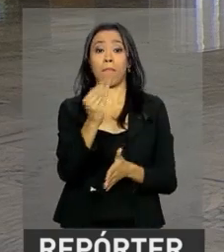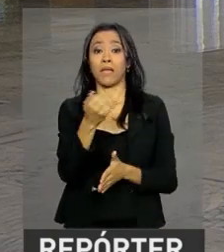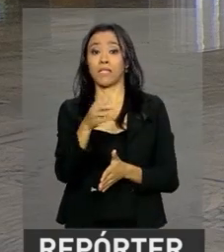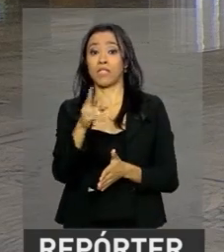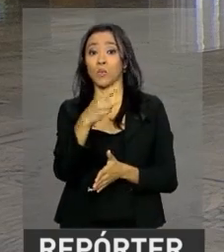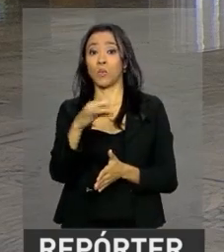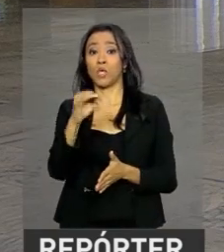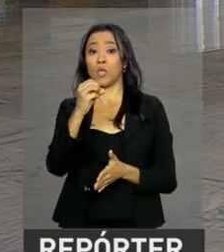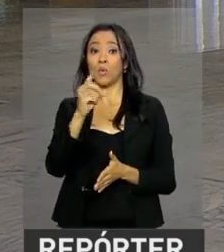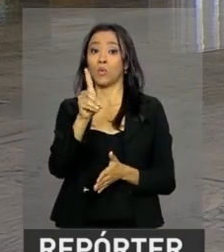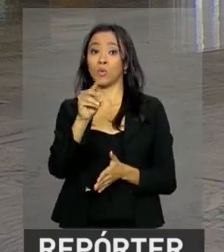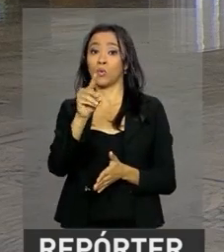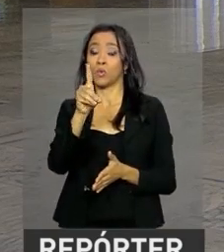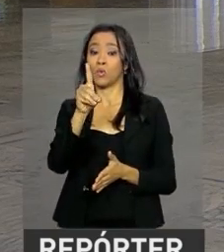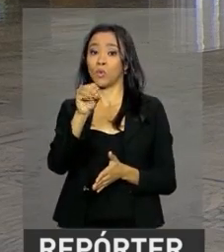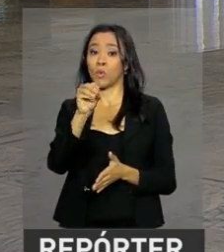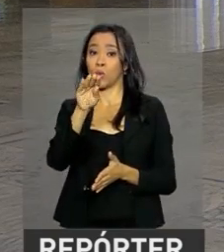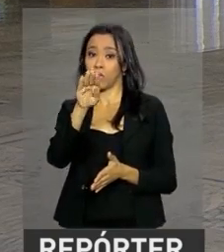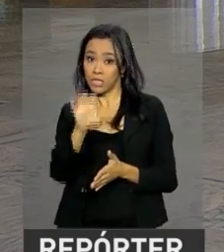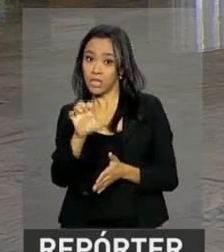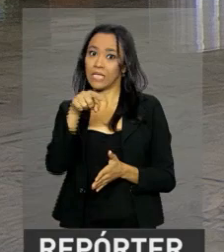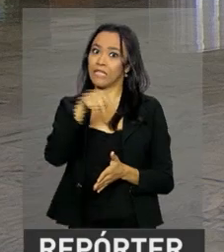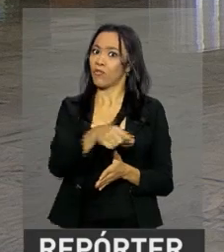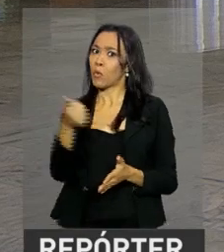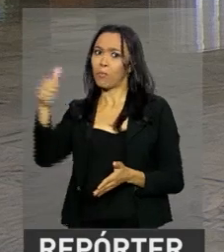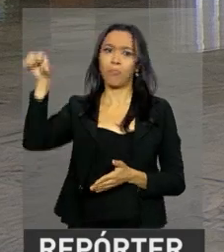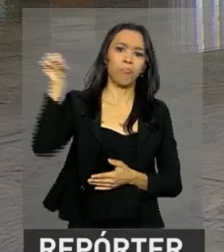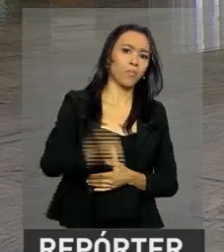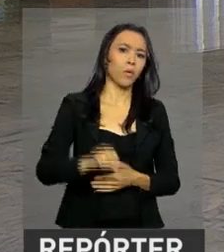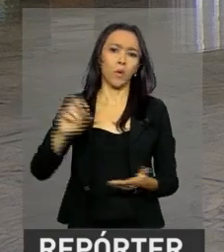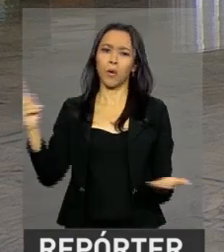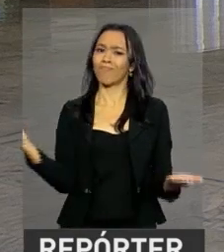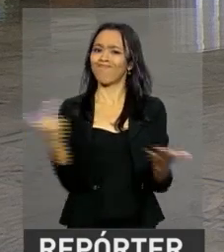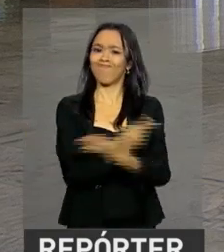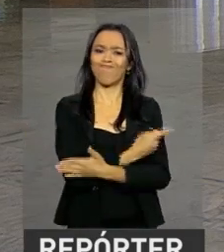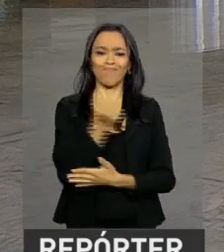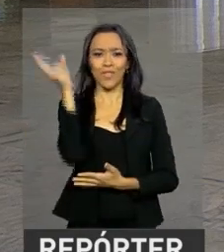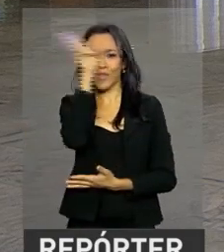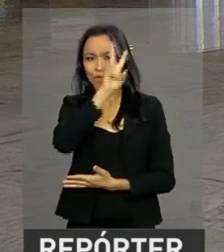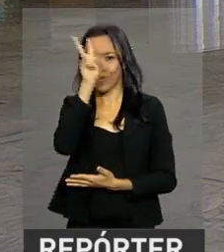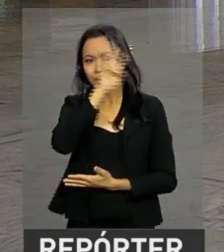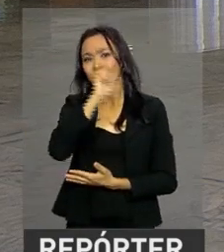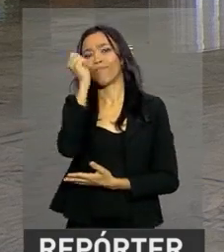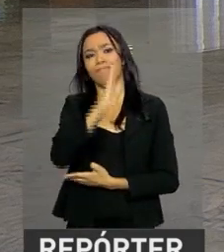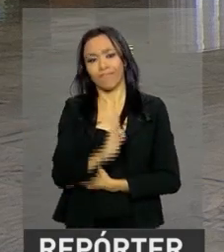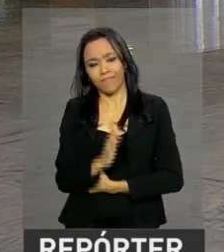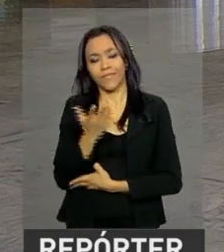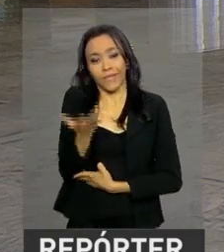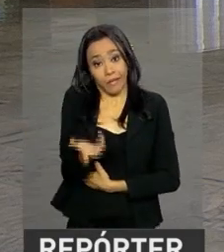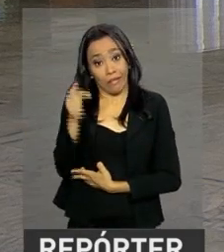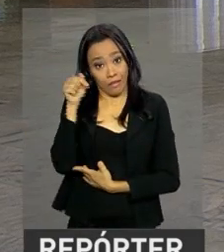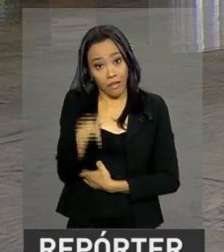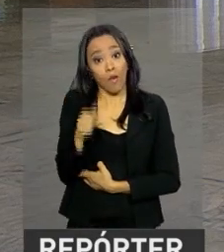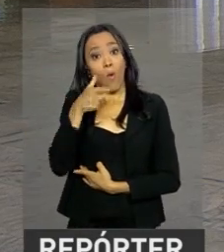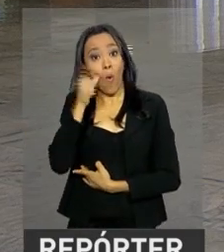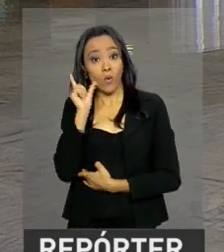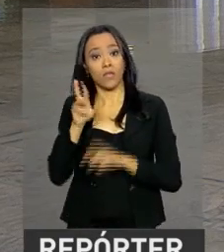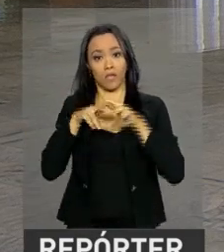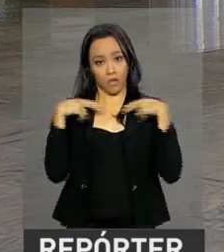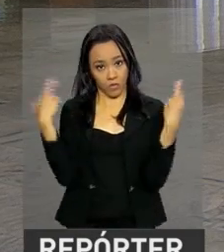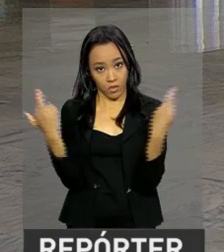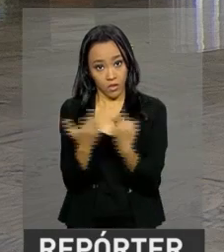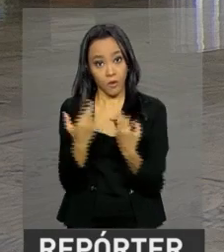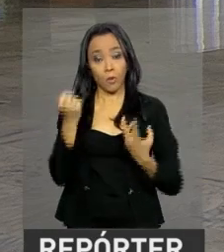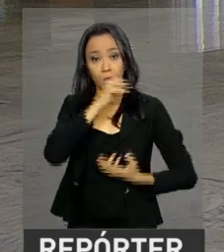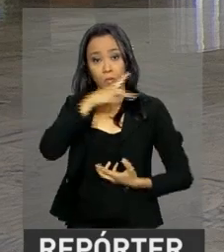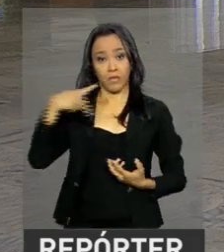portanto, tem sido tratado como o maior desastre ambiental da história do Brasil. E, portanto, nessa reunião ontem, o presidente Michel